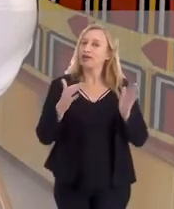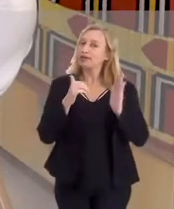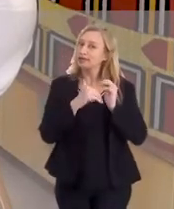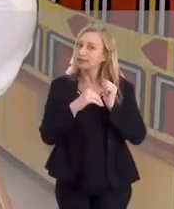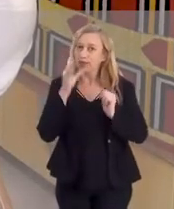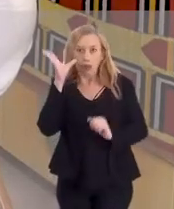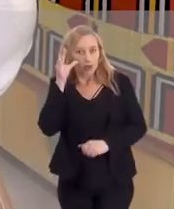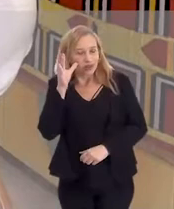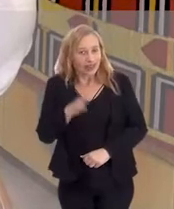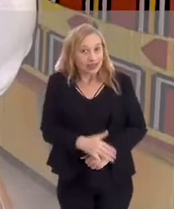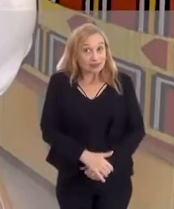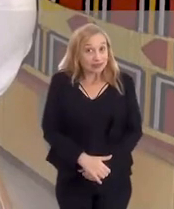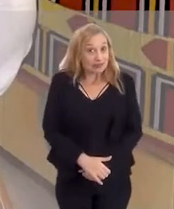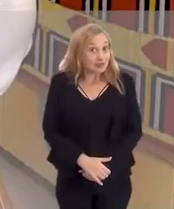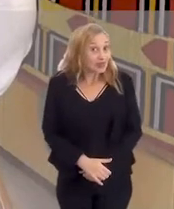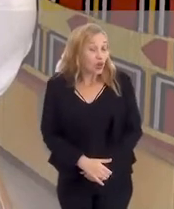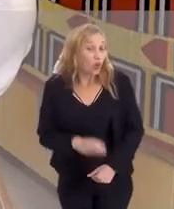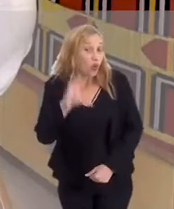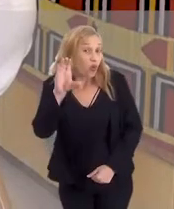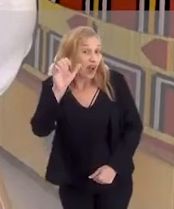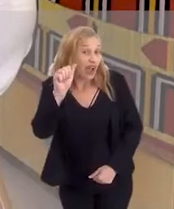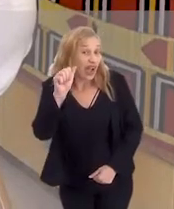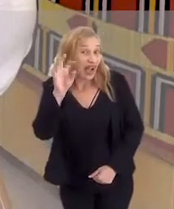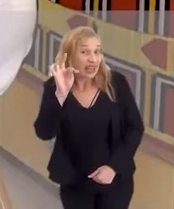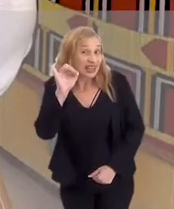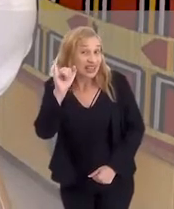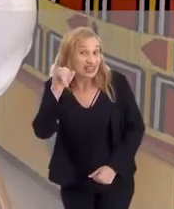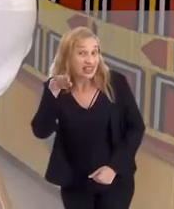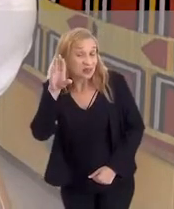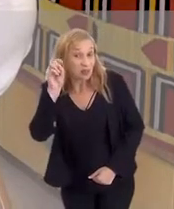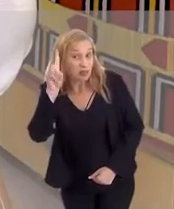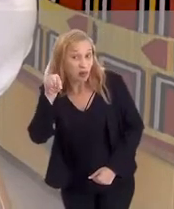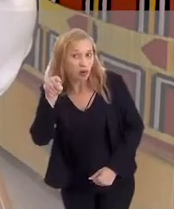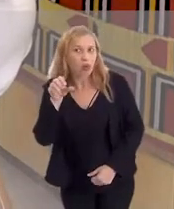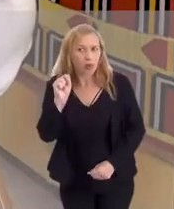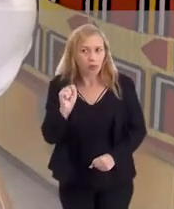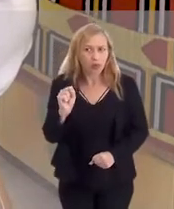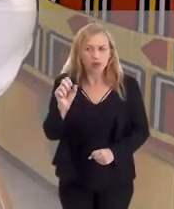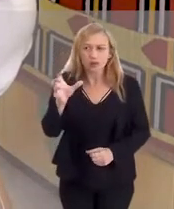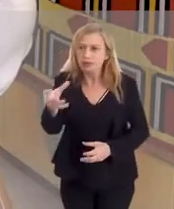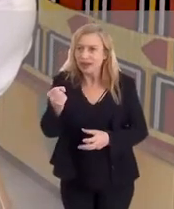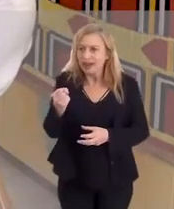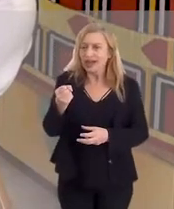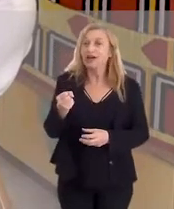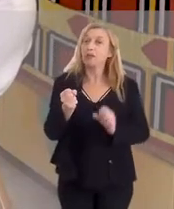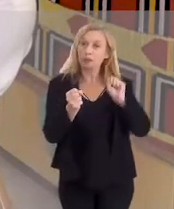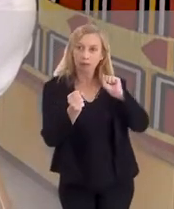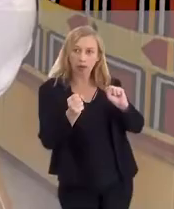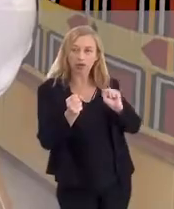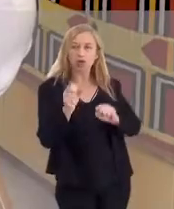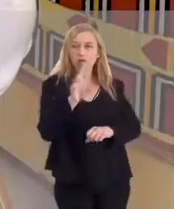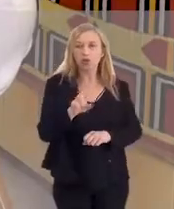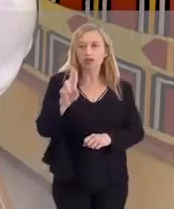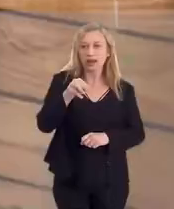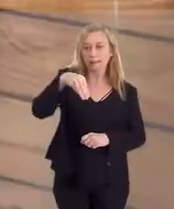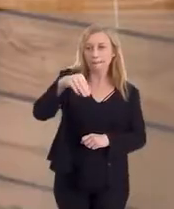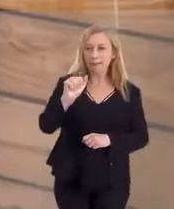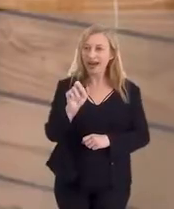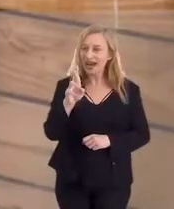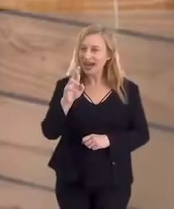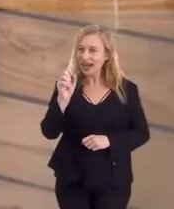Agora, uma curiosidade, né? O catimbó, posso pegar? Pode. O catimbó usa o